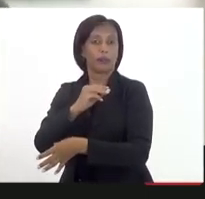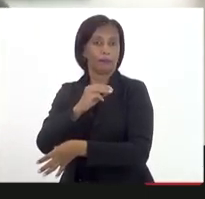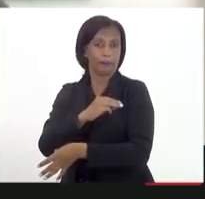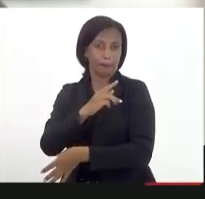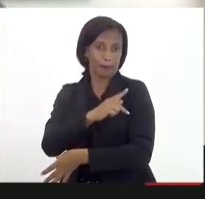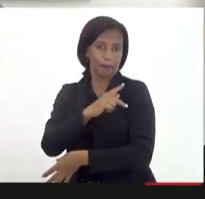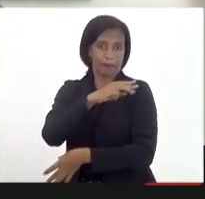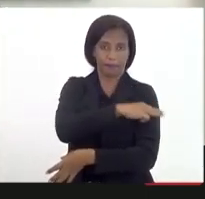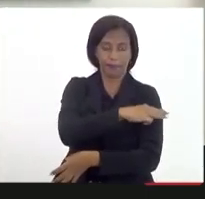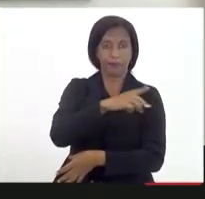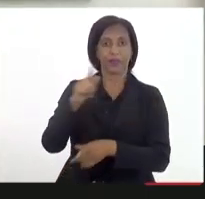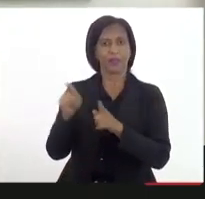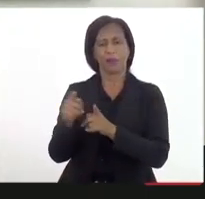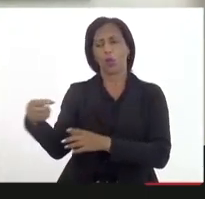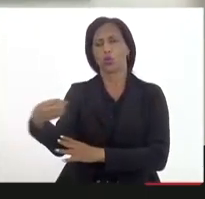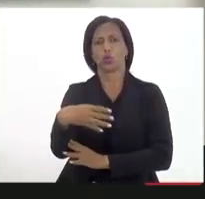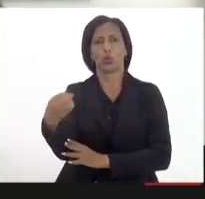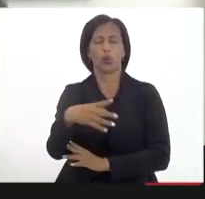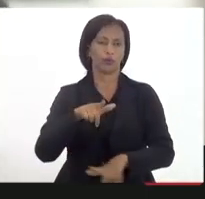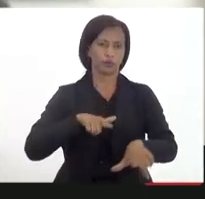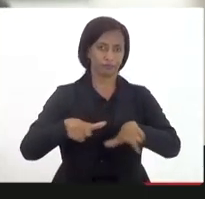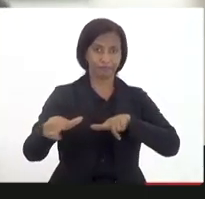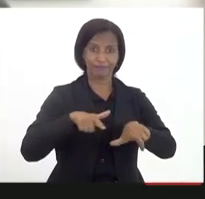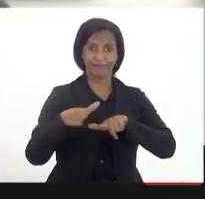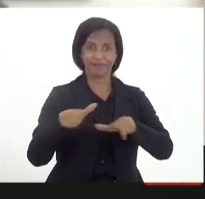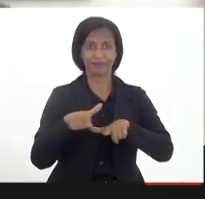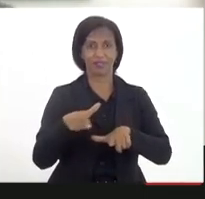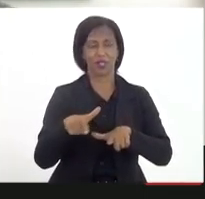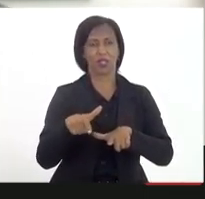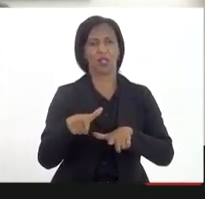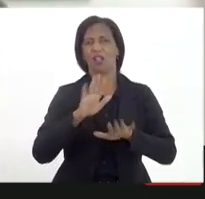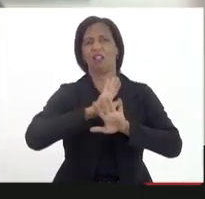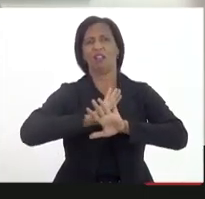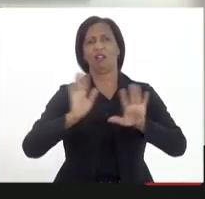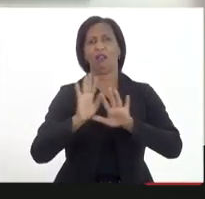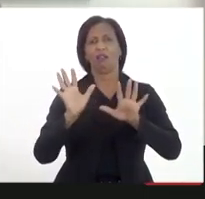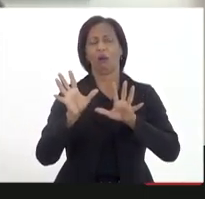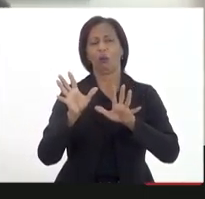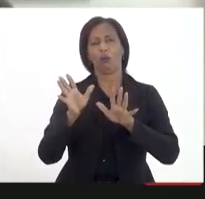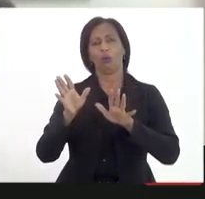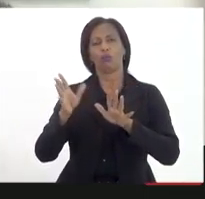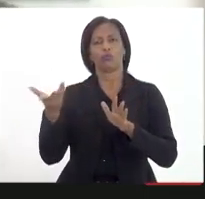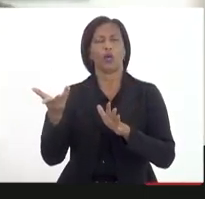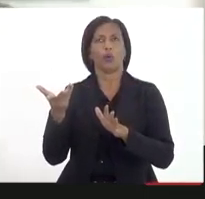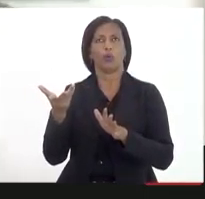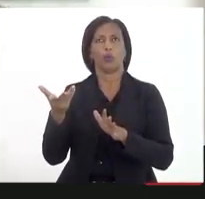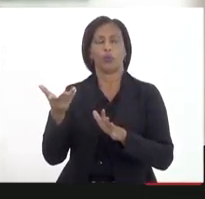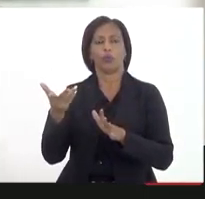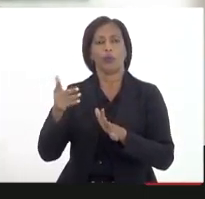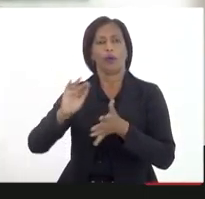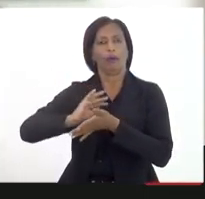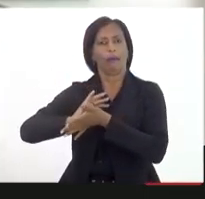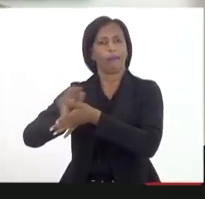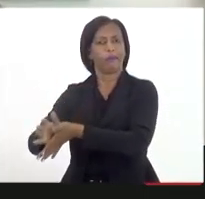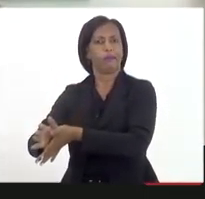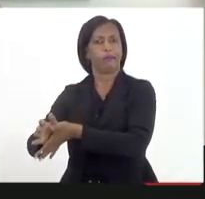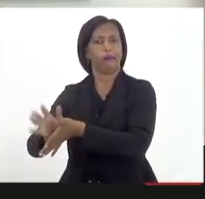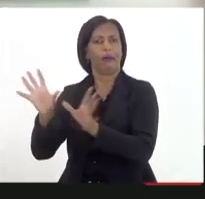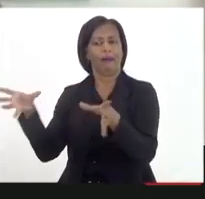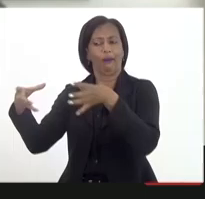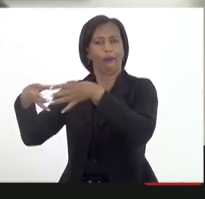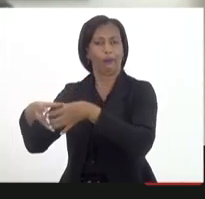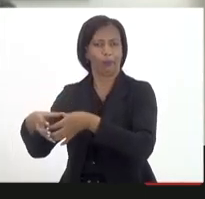dedicados e que aquele esmalte servidores no nome denigram a Corporação e talvez não tem o menor problema